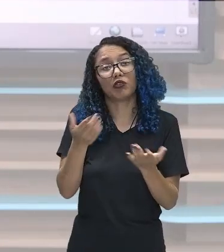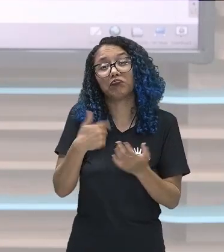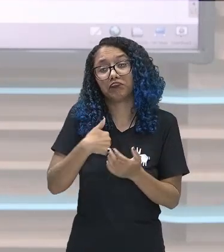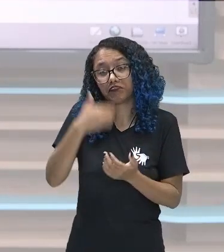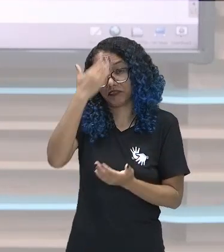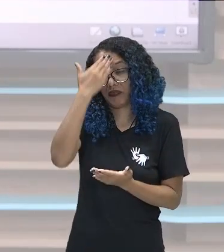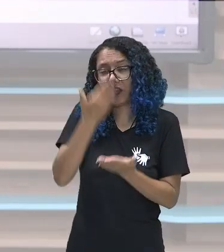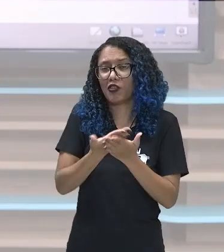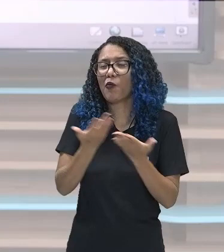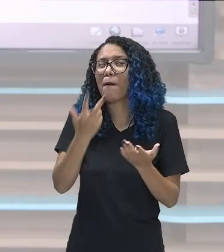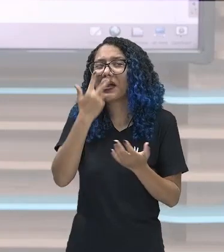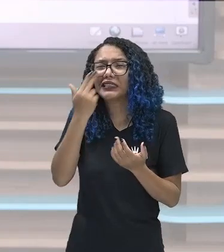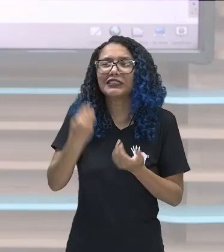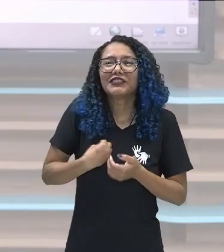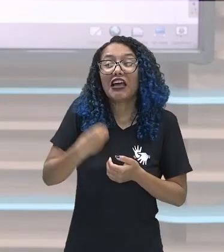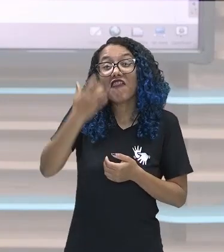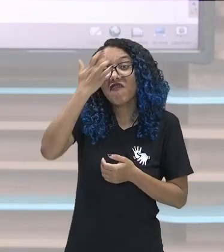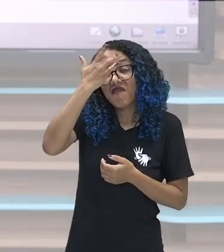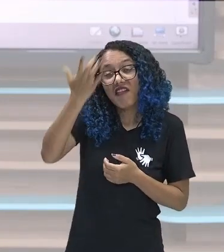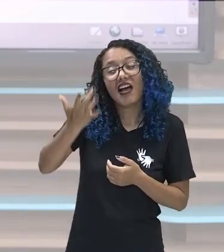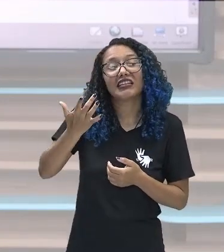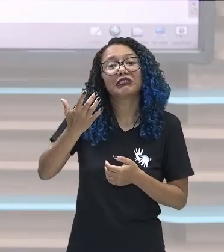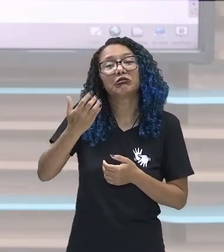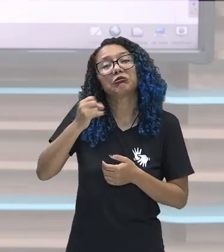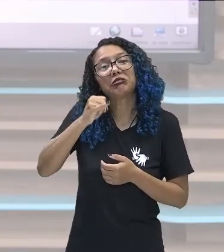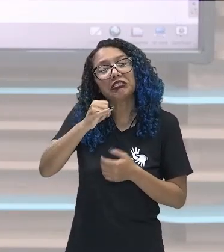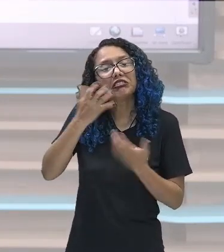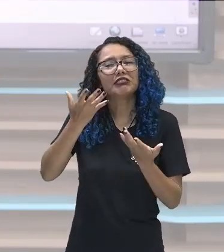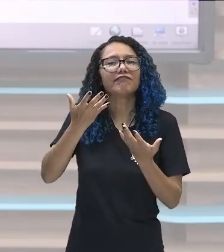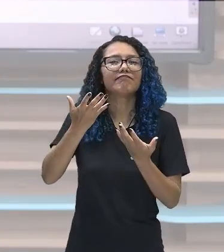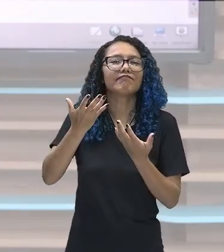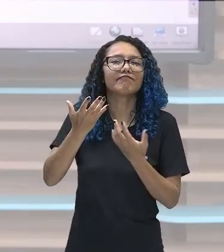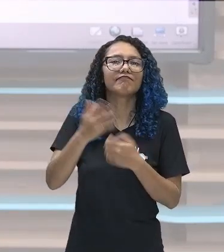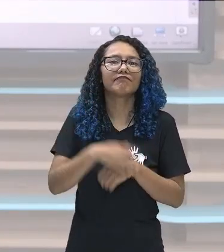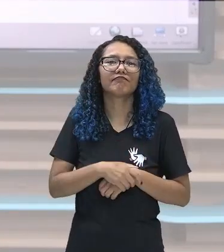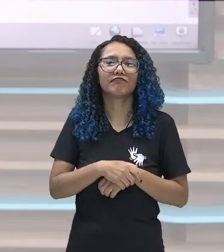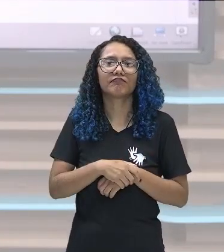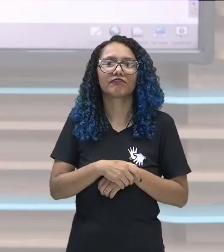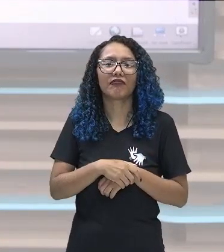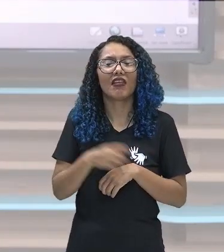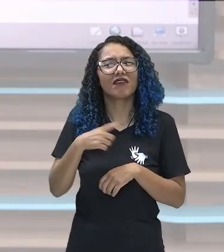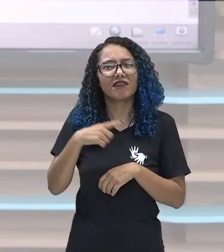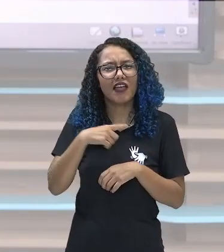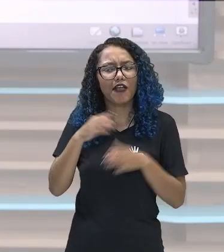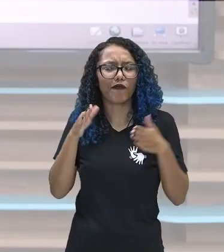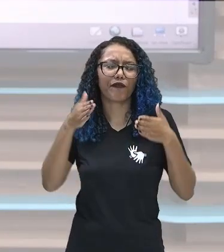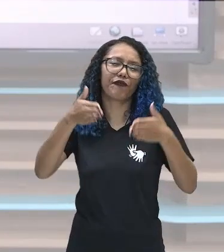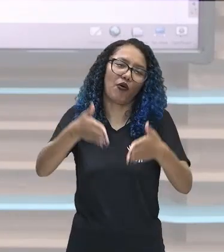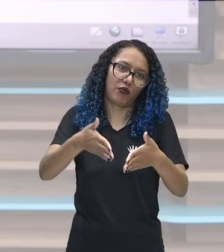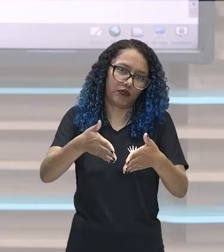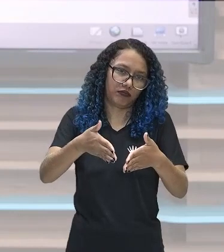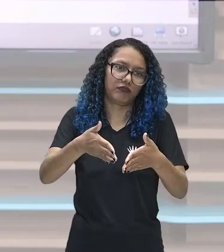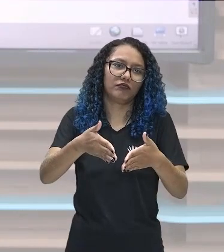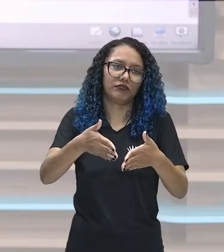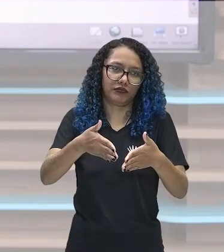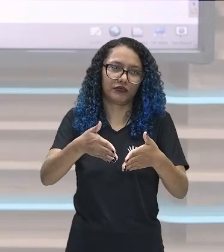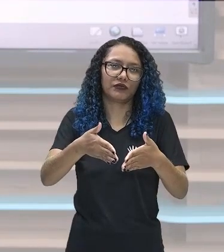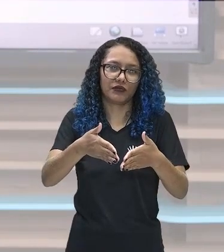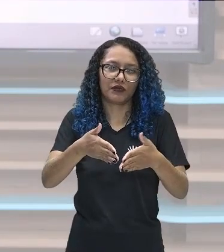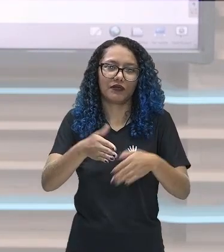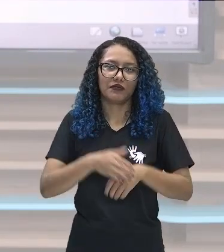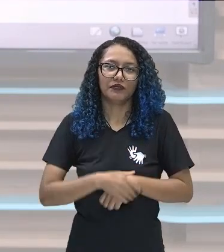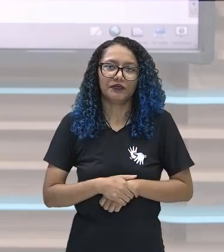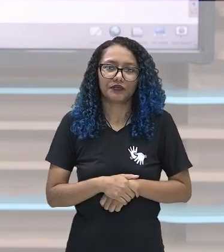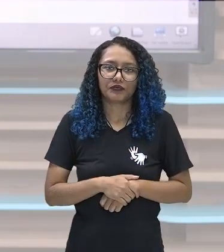até mais fácil, né? Quando a gente tem um horizonte, a gente tem para onde olhar, a gente tem um ponto de chegada,